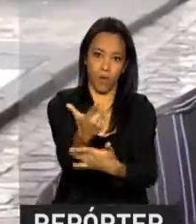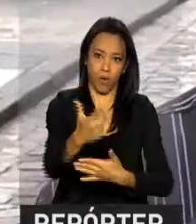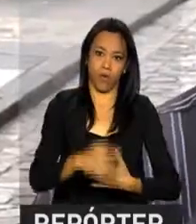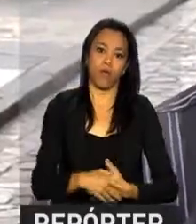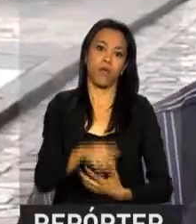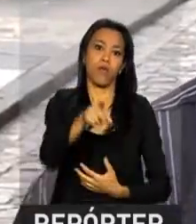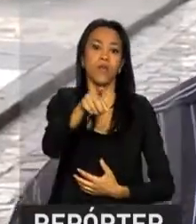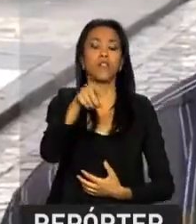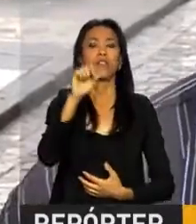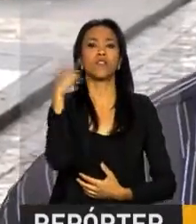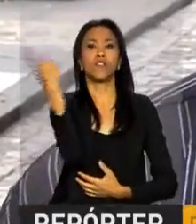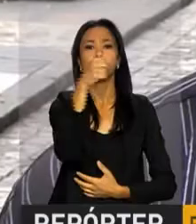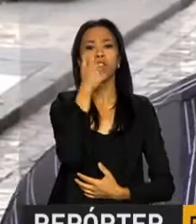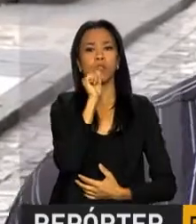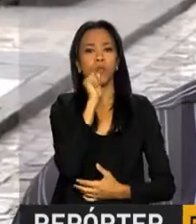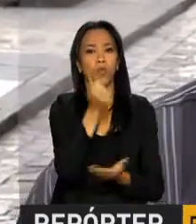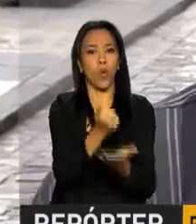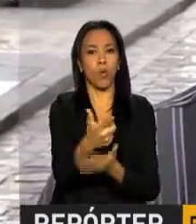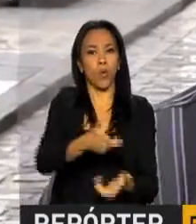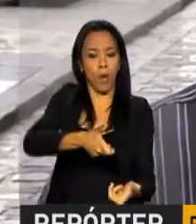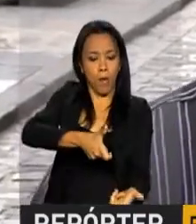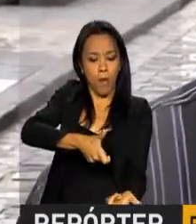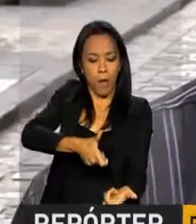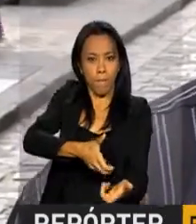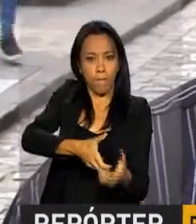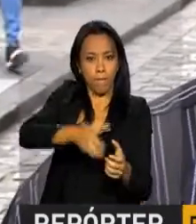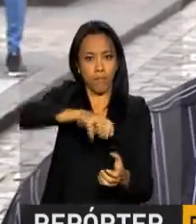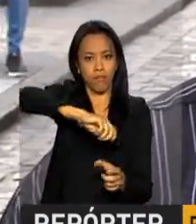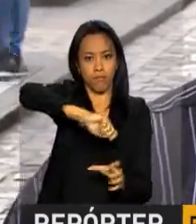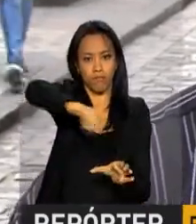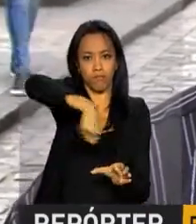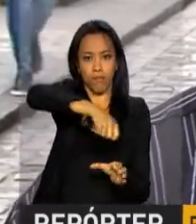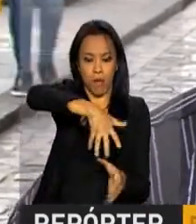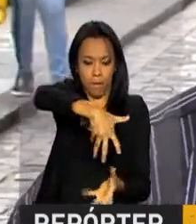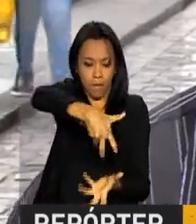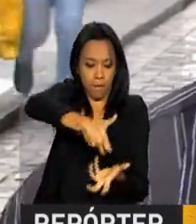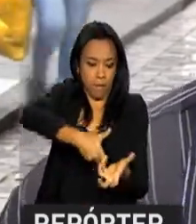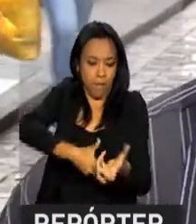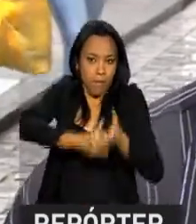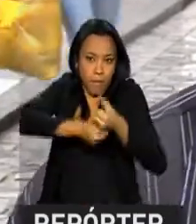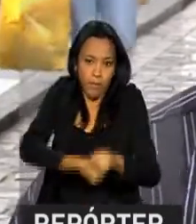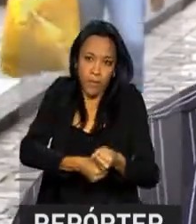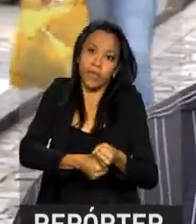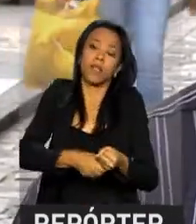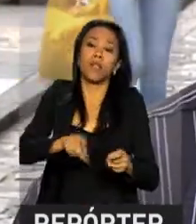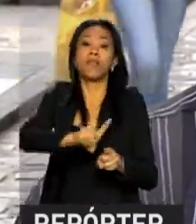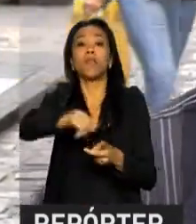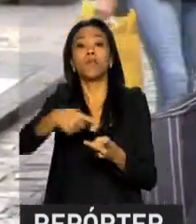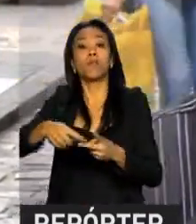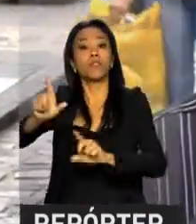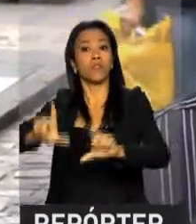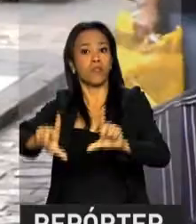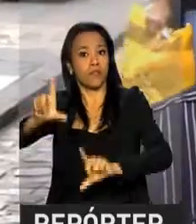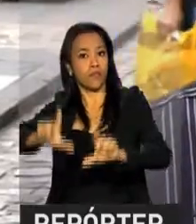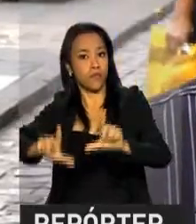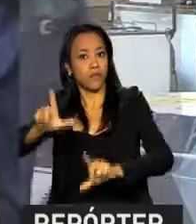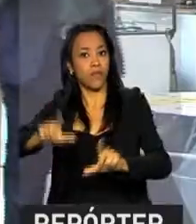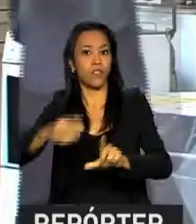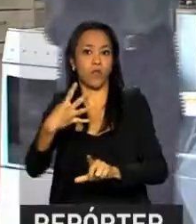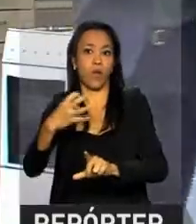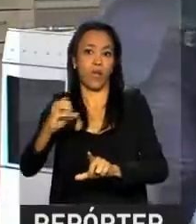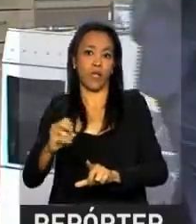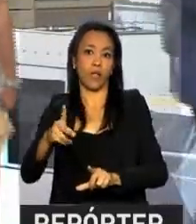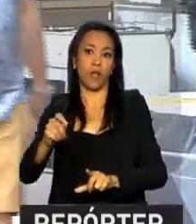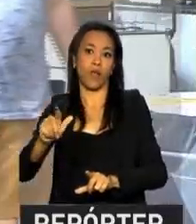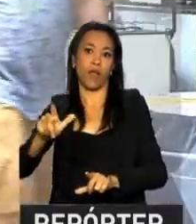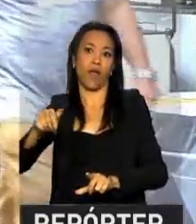mães o conflito uma esposa comprou a panela elétrica neymar sofre de arroz e os três meses atrás comprou uma tv de 42 polegadas